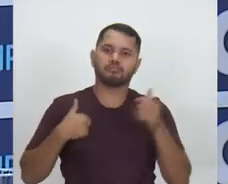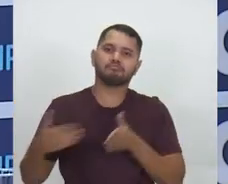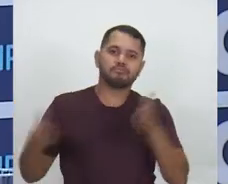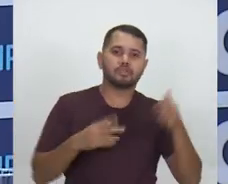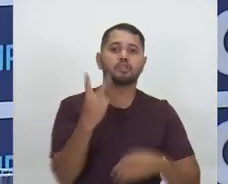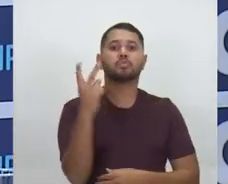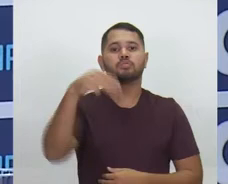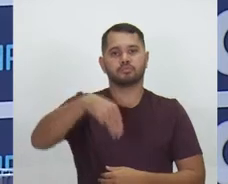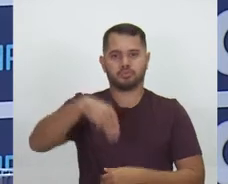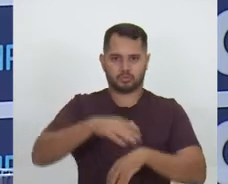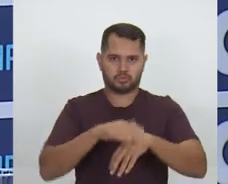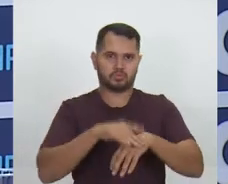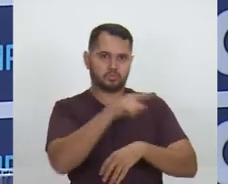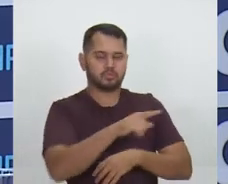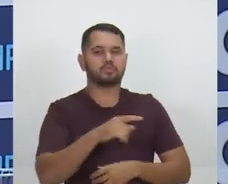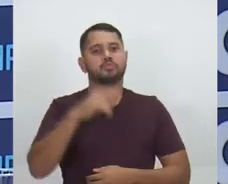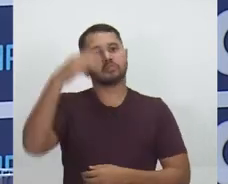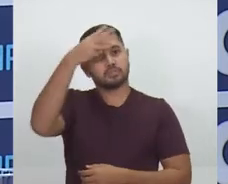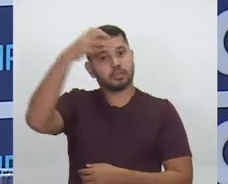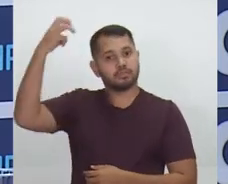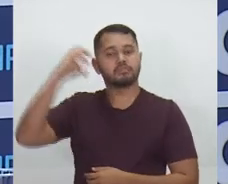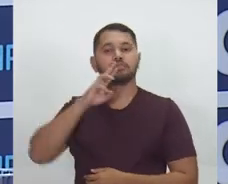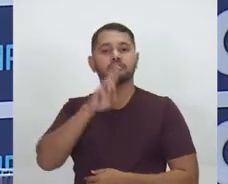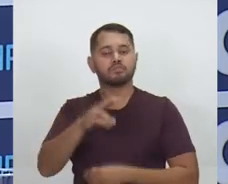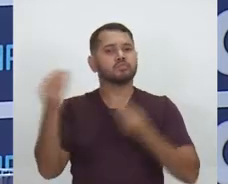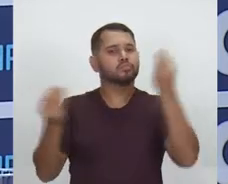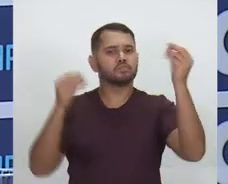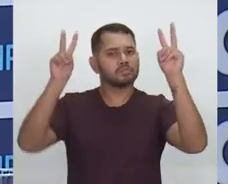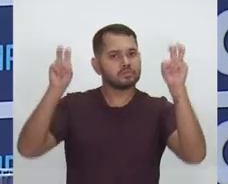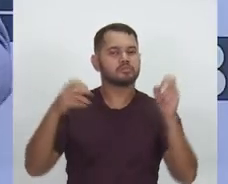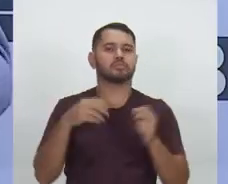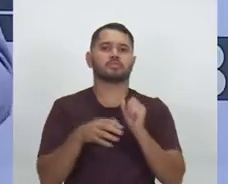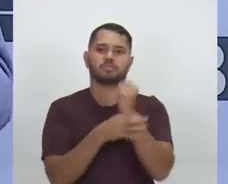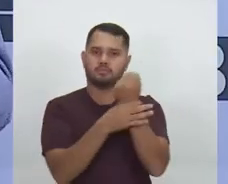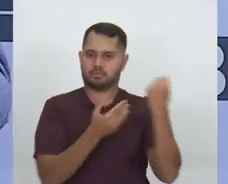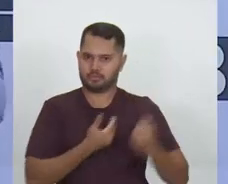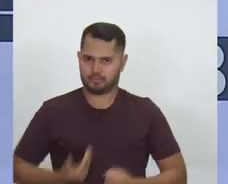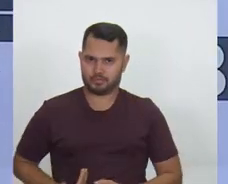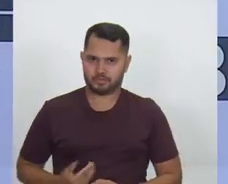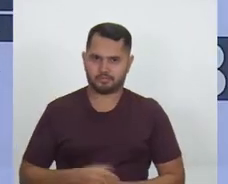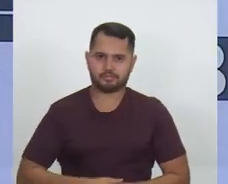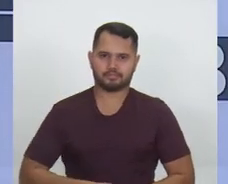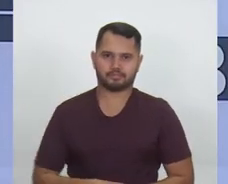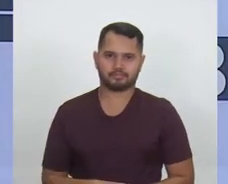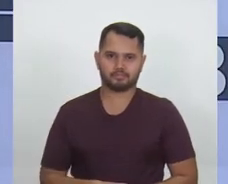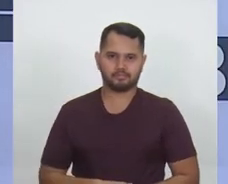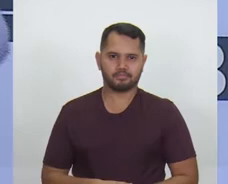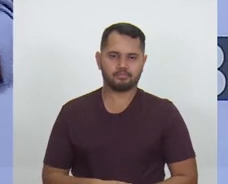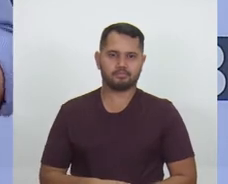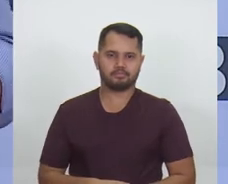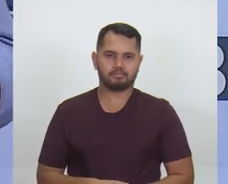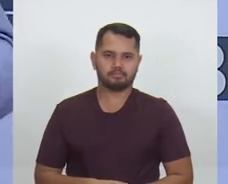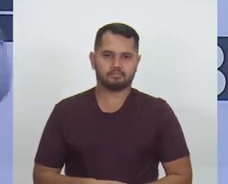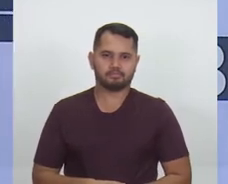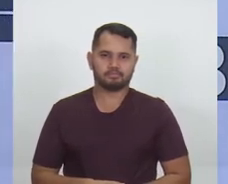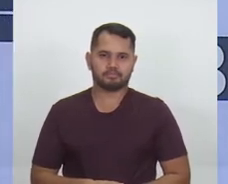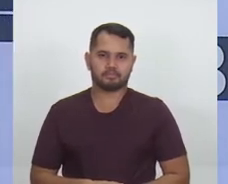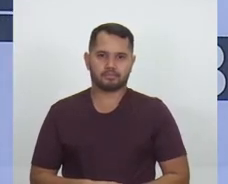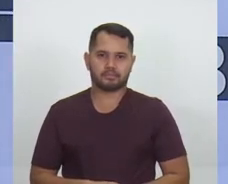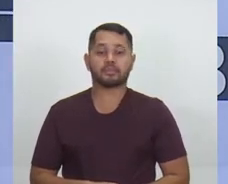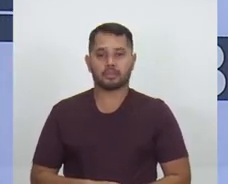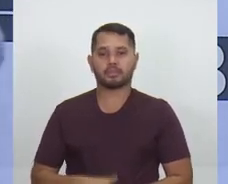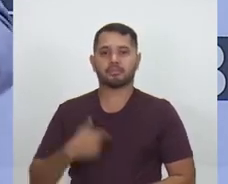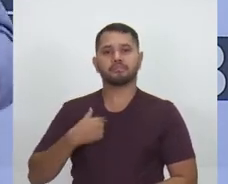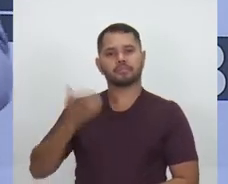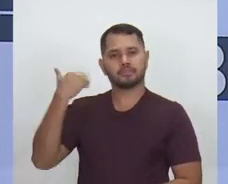dois minutos pro senhor candidato davi almeida falar sobre o tema da segurança pública eu tive a oportunidade de governar o